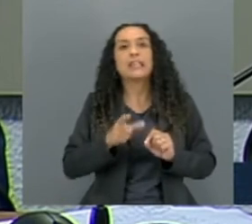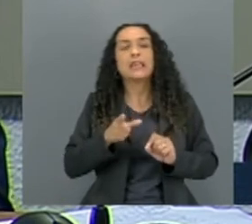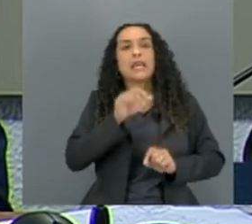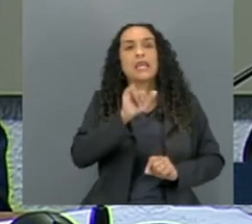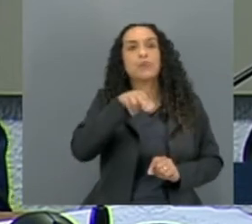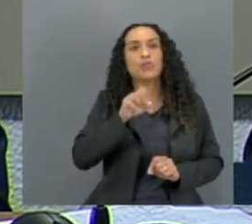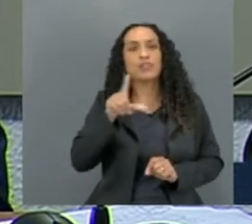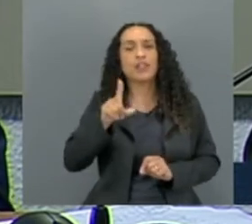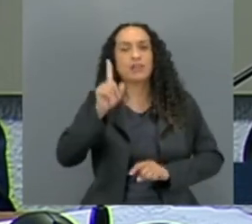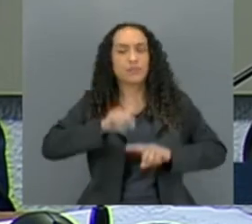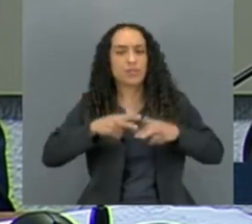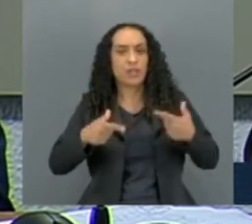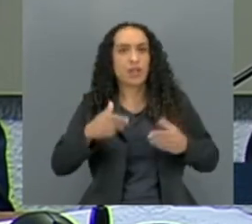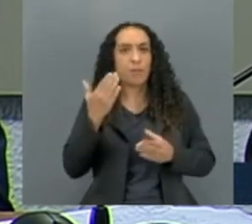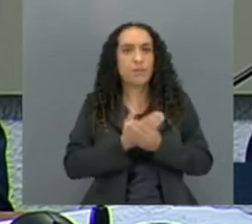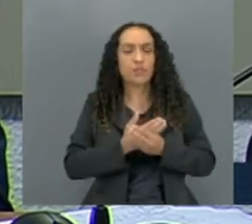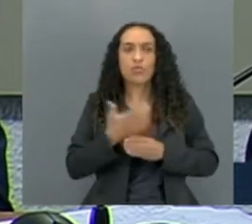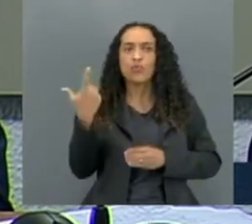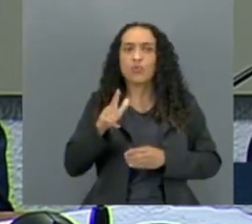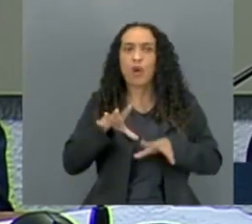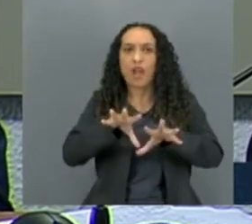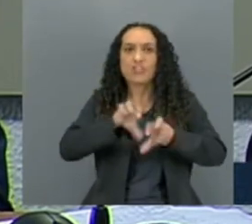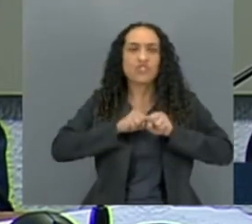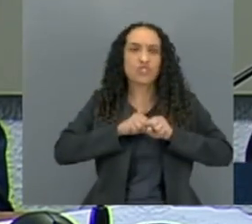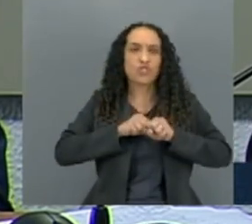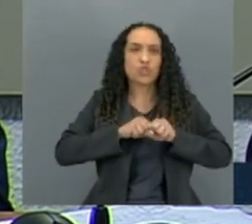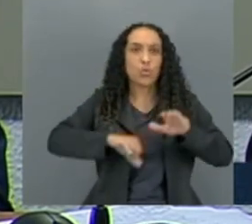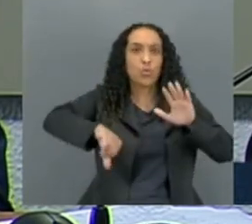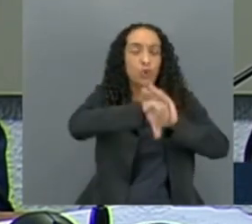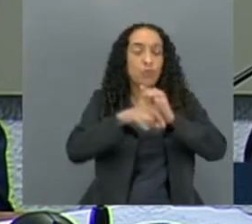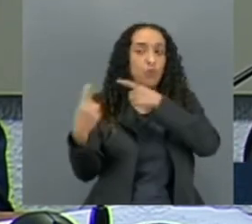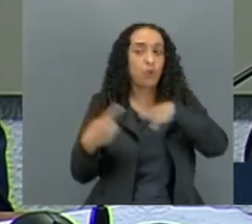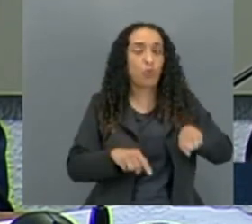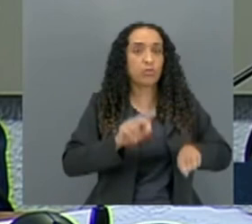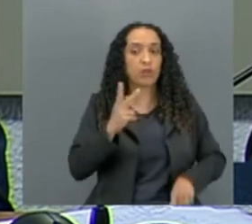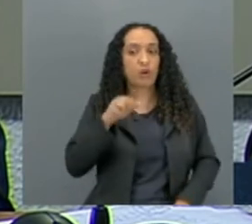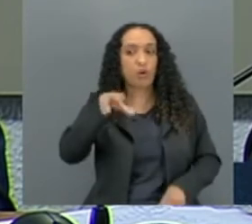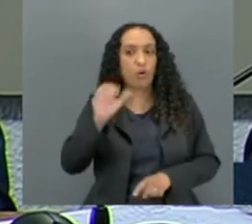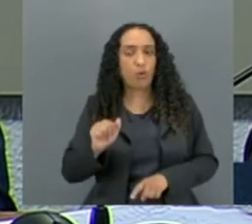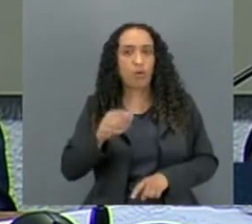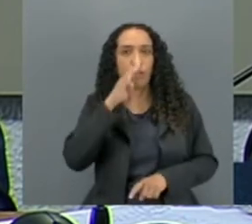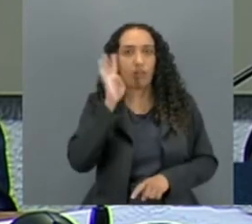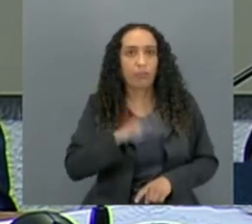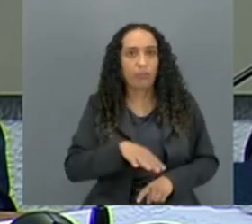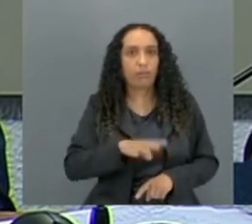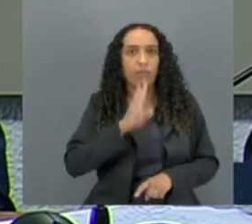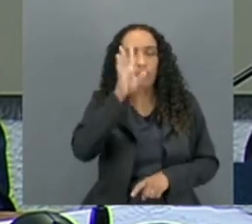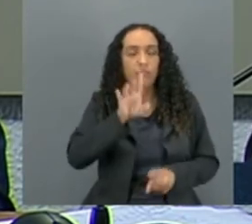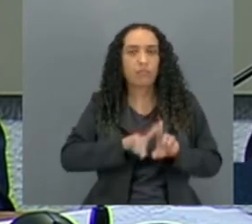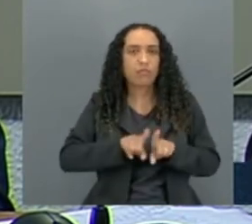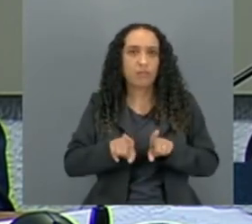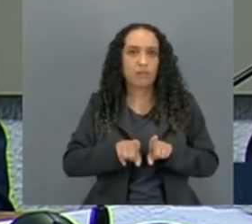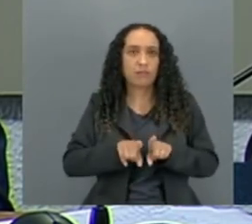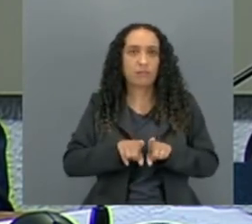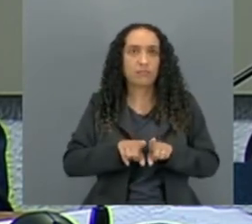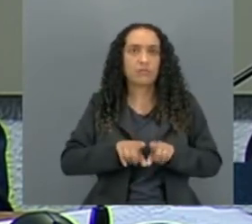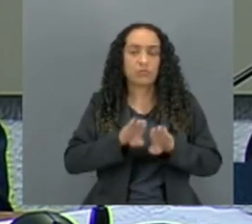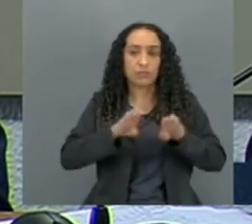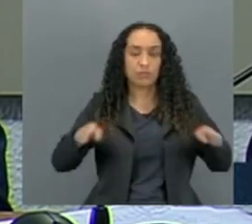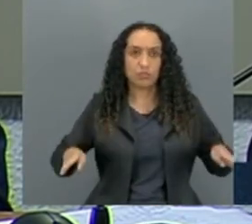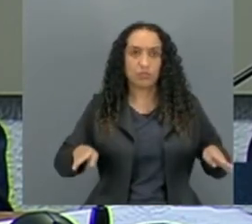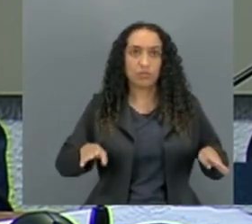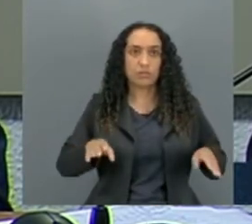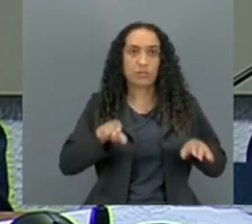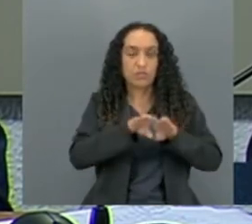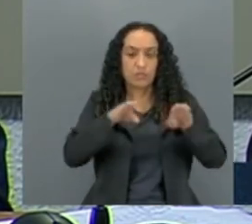parlamentar material e processual não atinge os crimes contra a honra, injúria, calúnia e difamação. Se da tribuna um